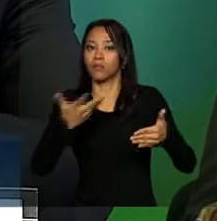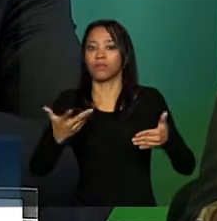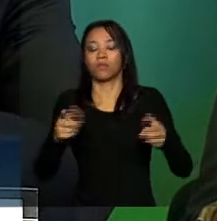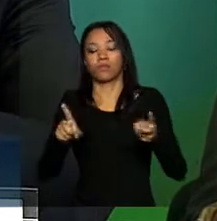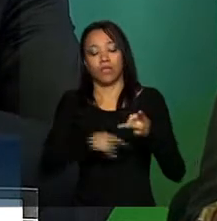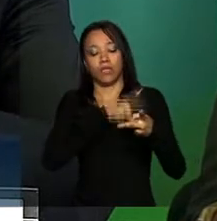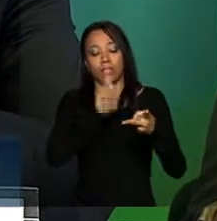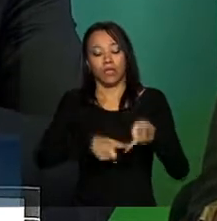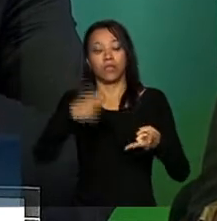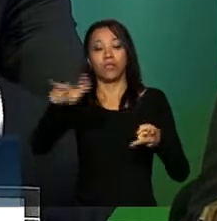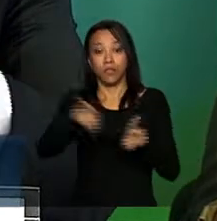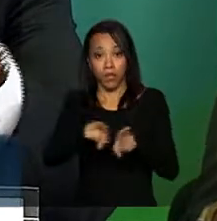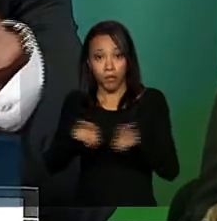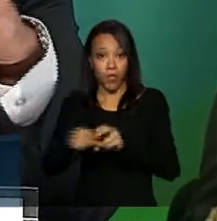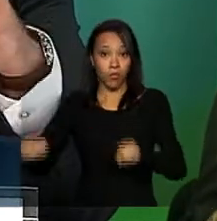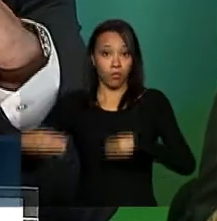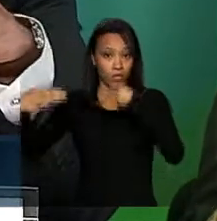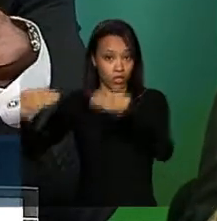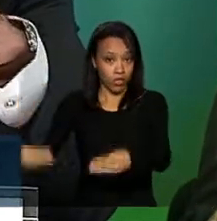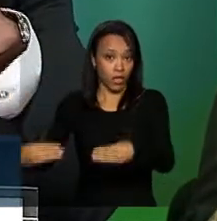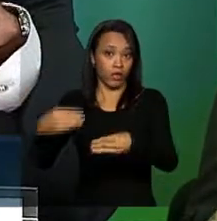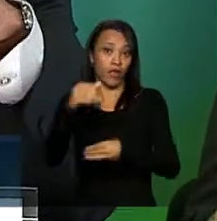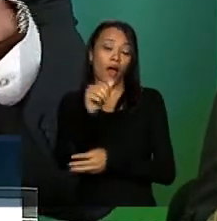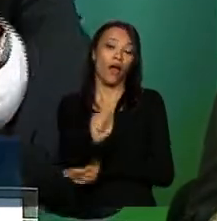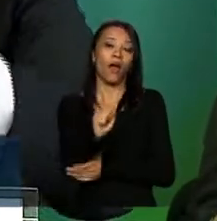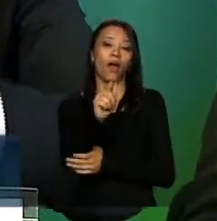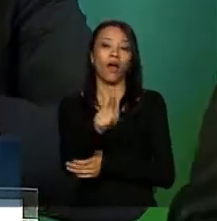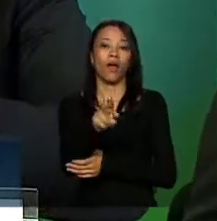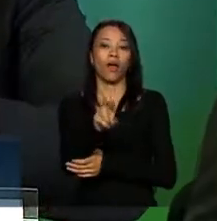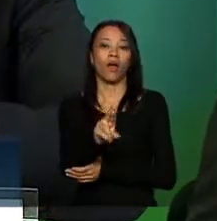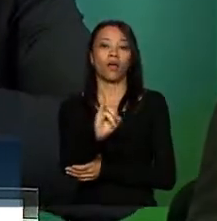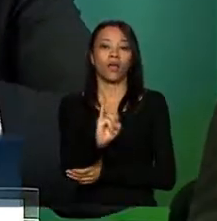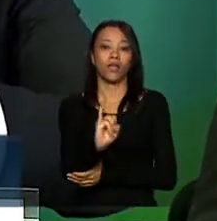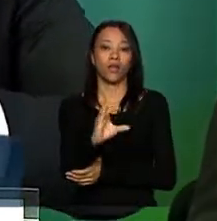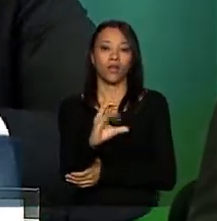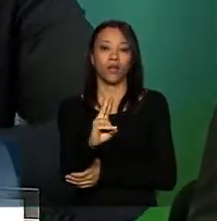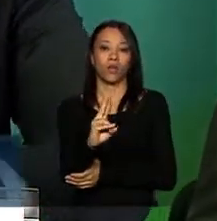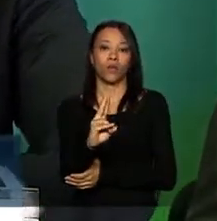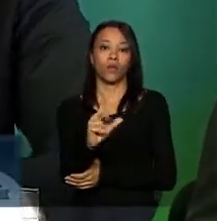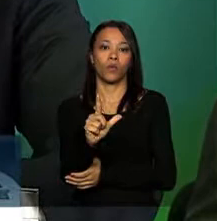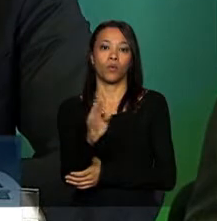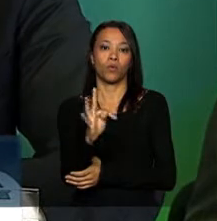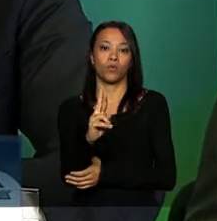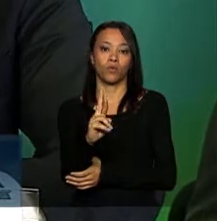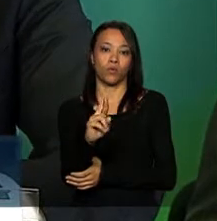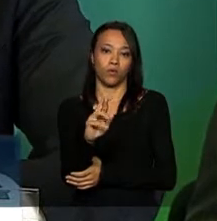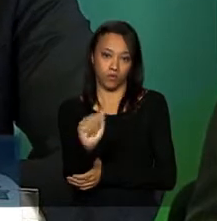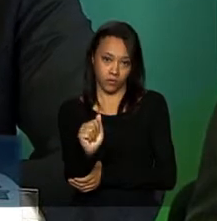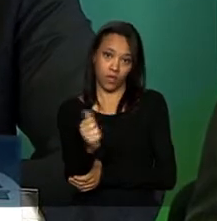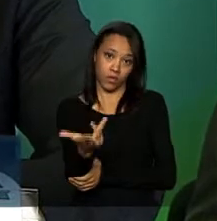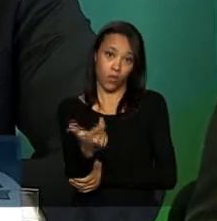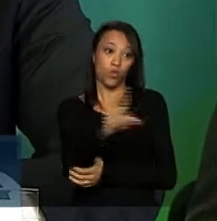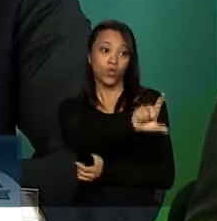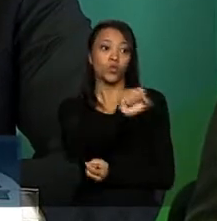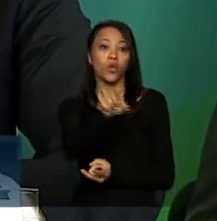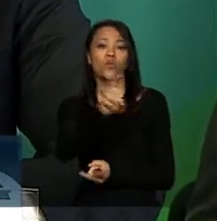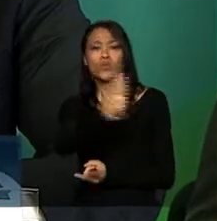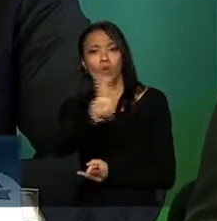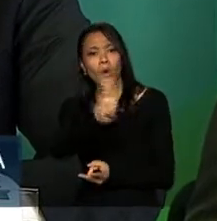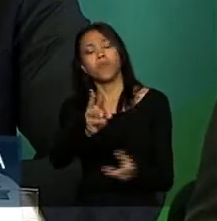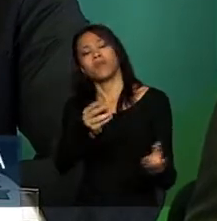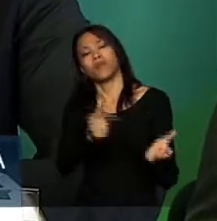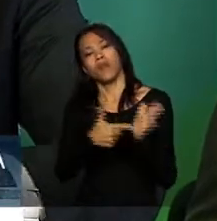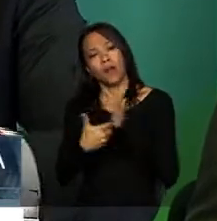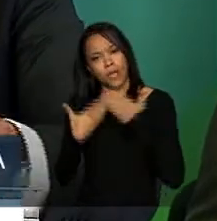Ministério da Agricultura. Então, nós queremos fazer uma coisa também mais ou menos consensuada e apresentar a presidente. Não, prazo legal não há,